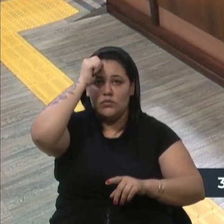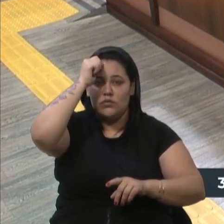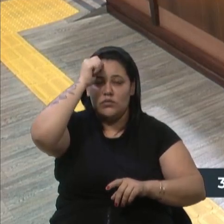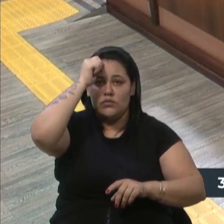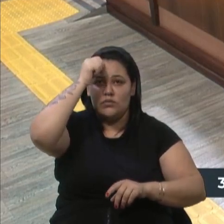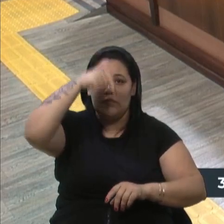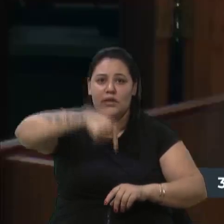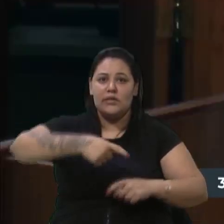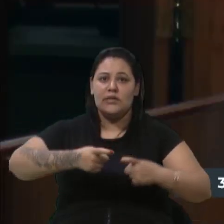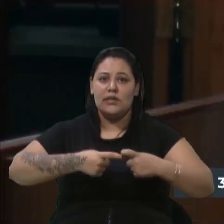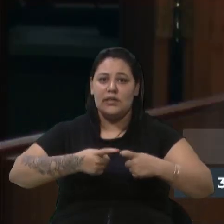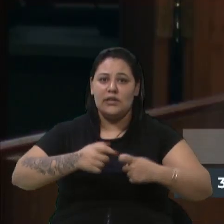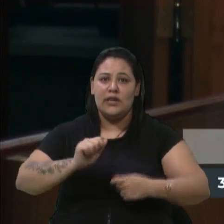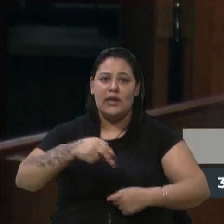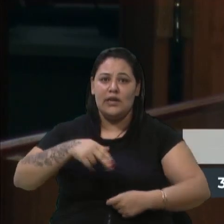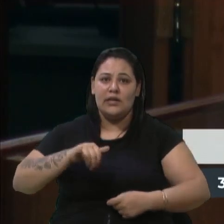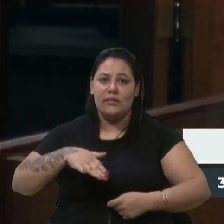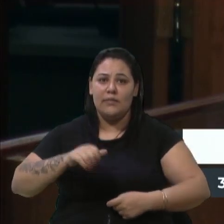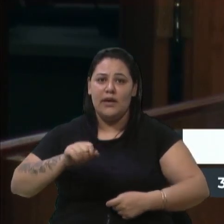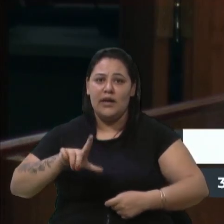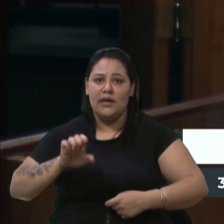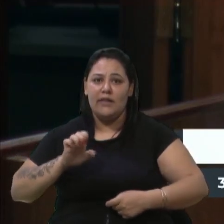a Clínica Animale faz